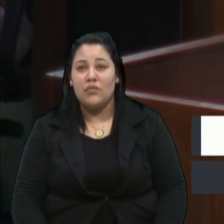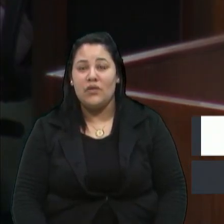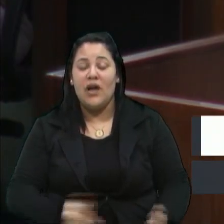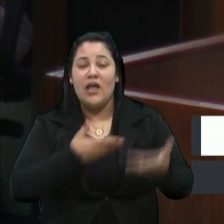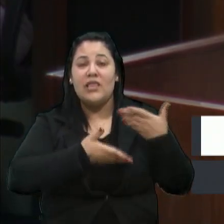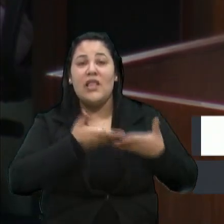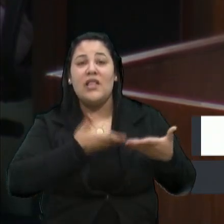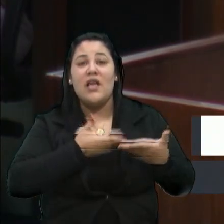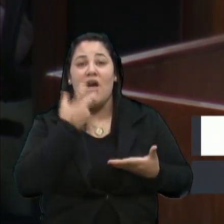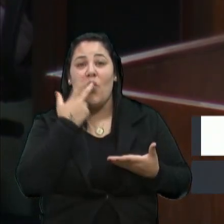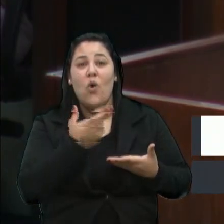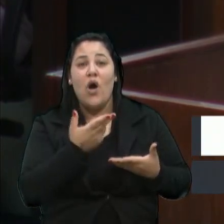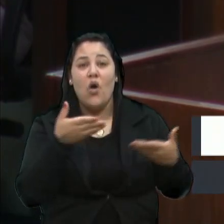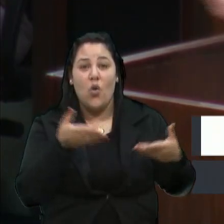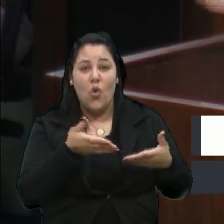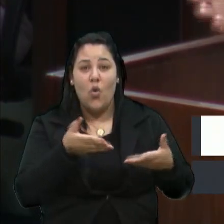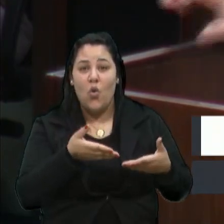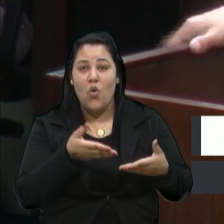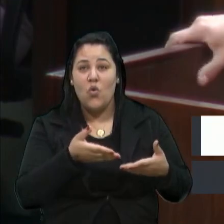exemplo que são